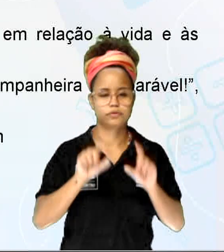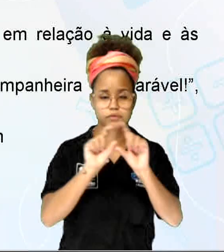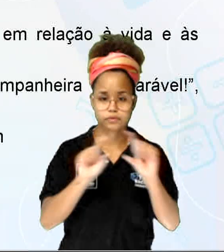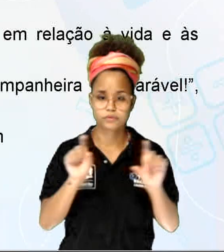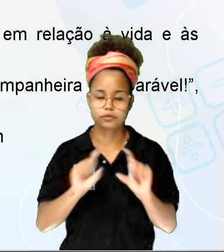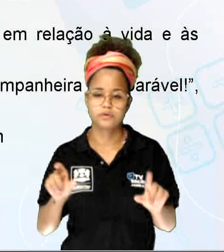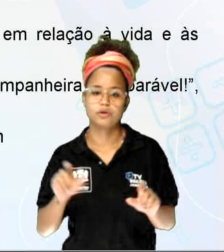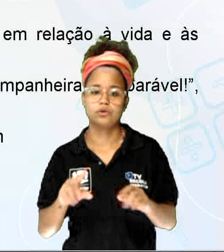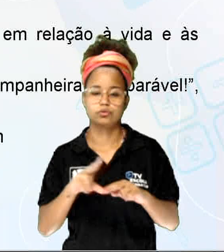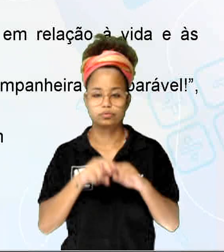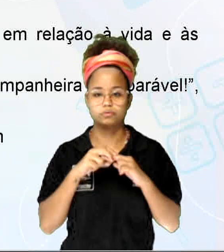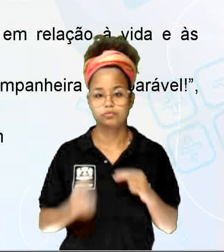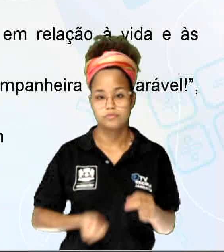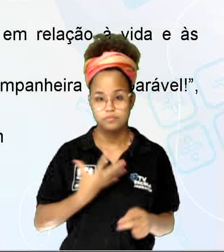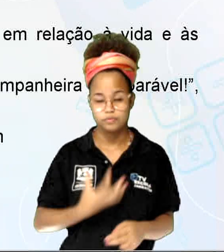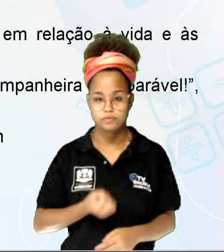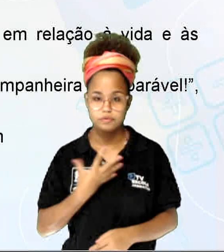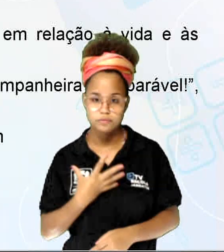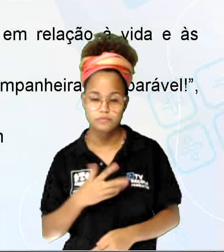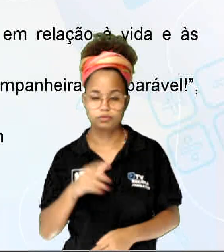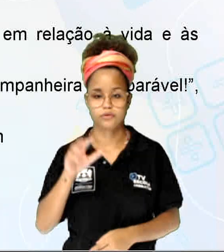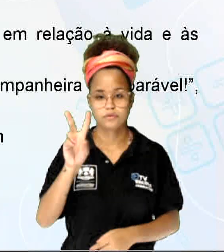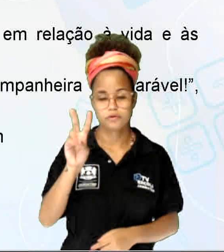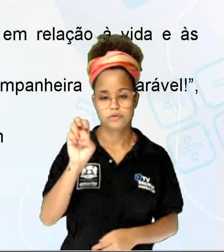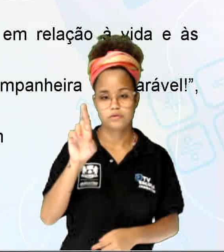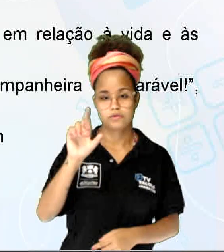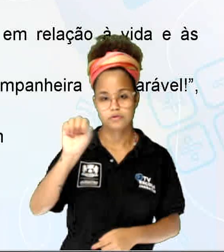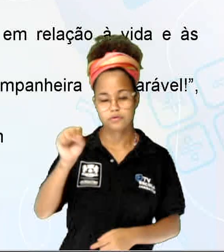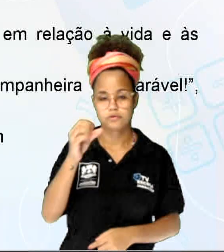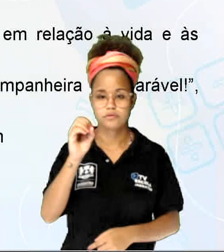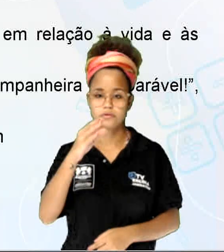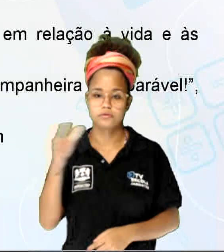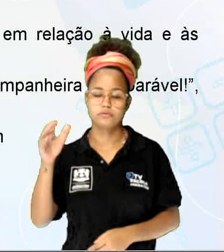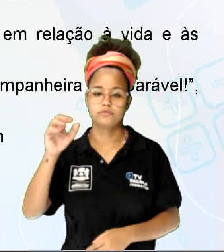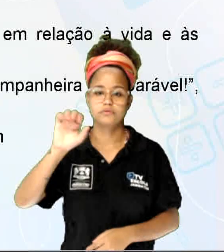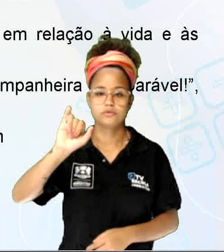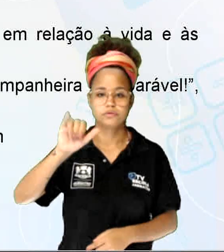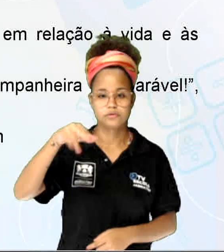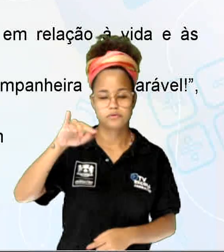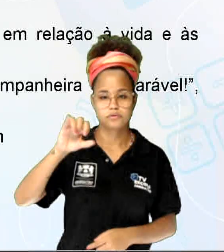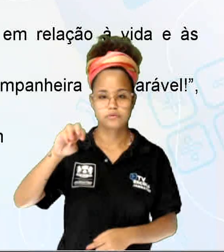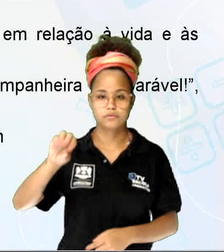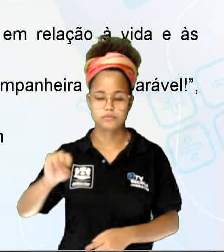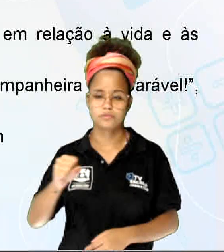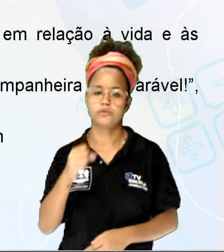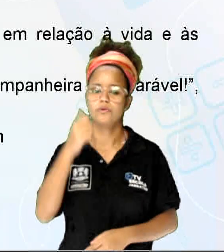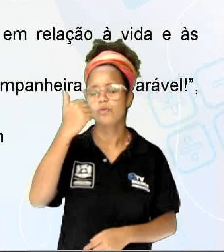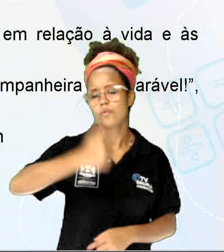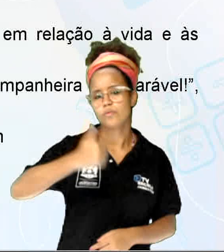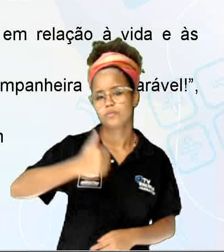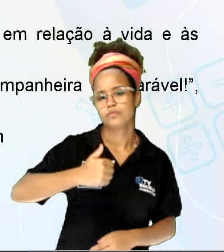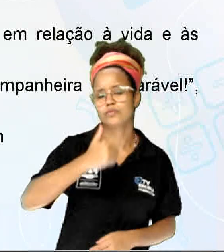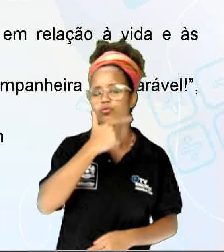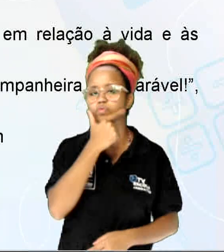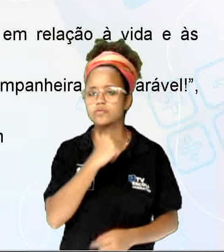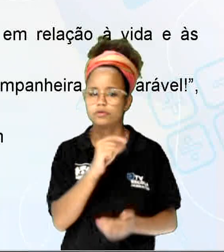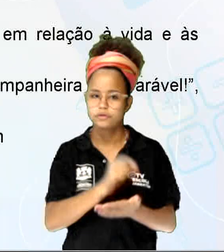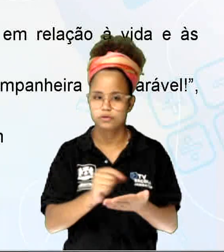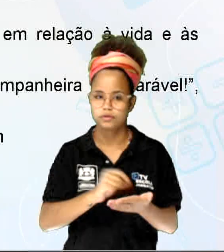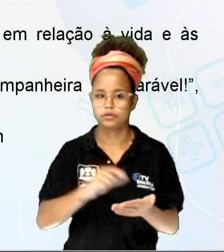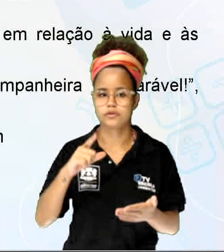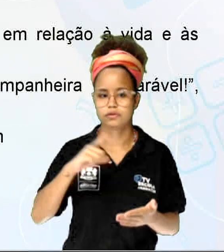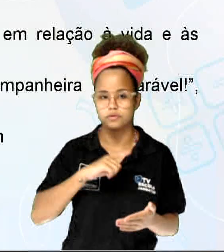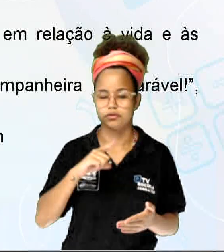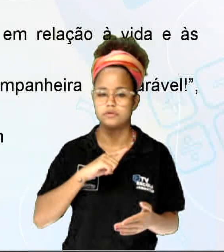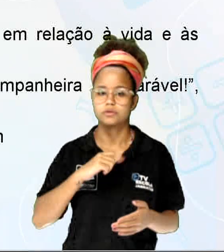poema Versos Íntimos. E aí ele lança as proposições. 1. Augusto dos Anjos se utiliza no poema de diversos